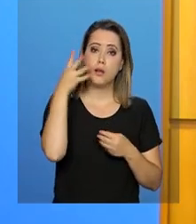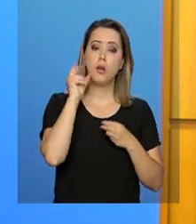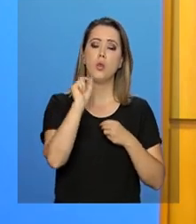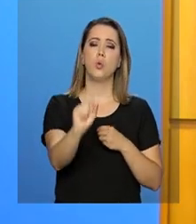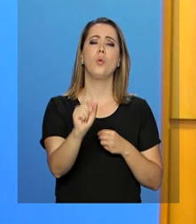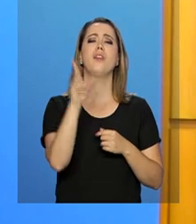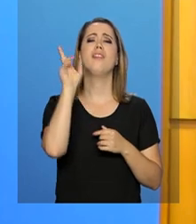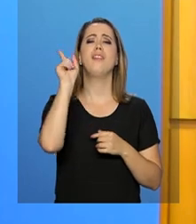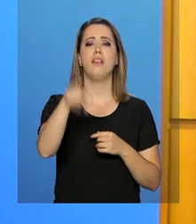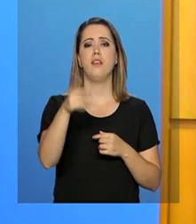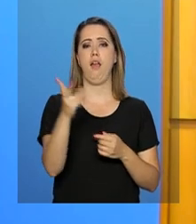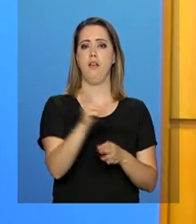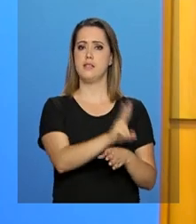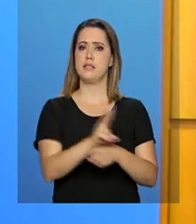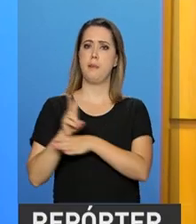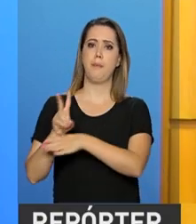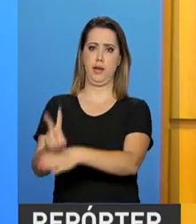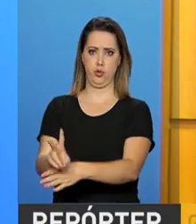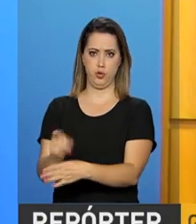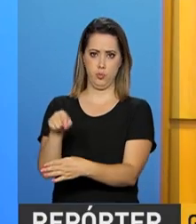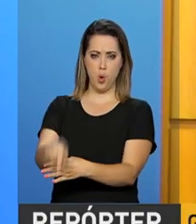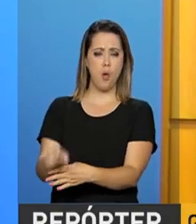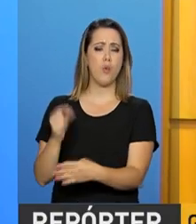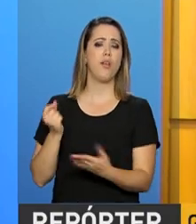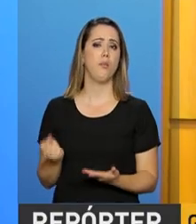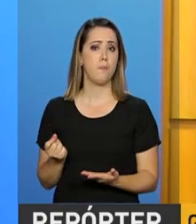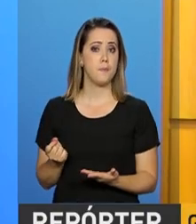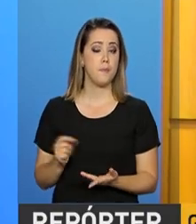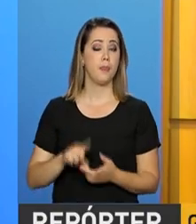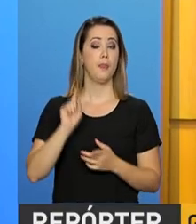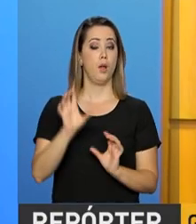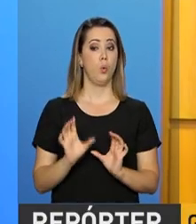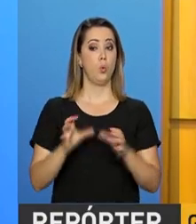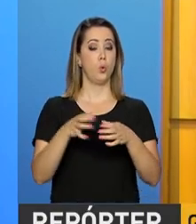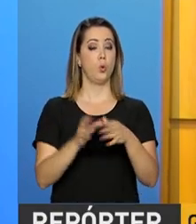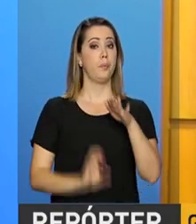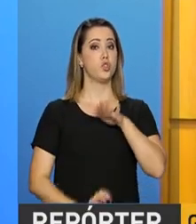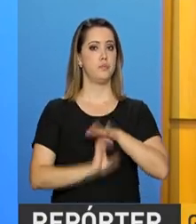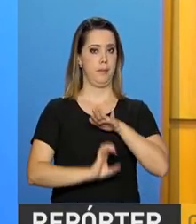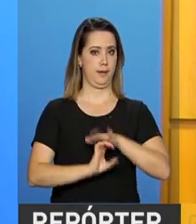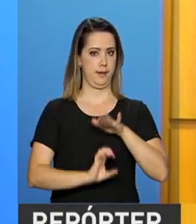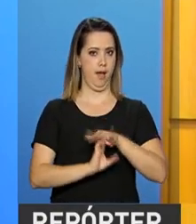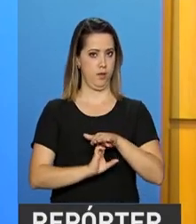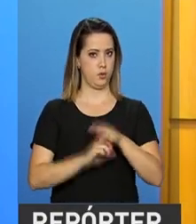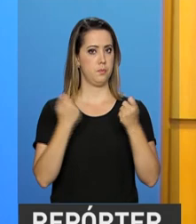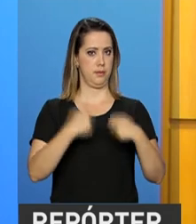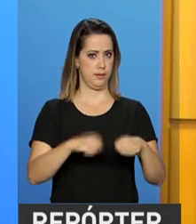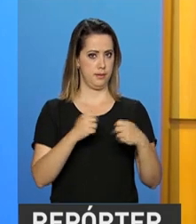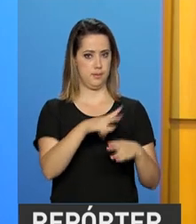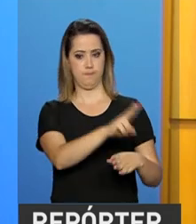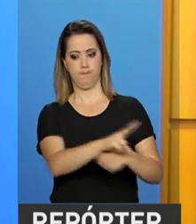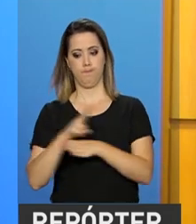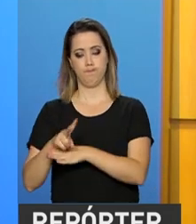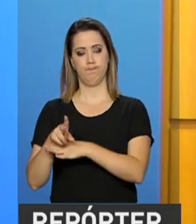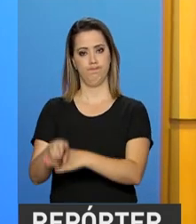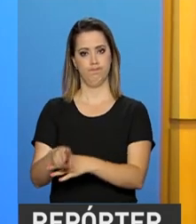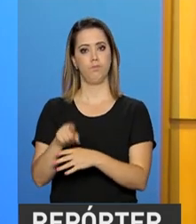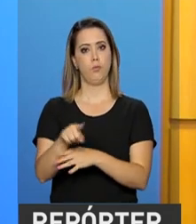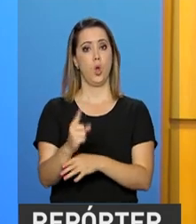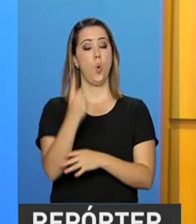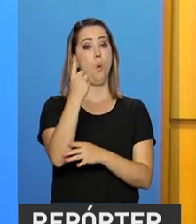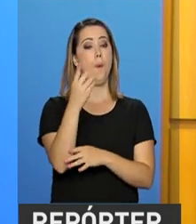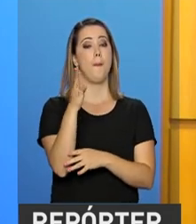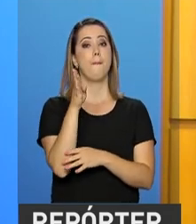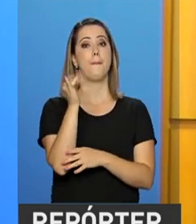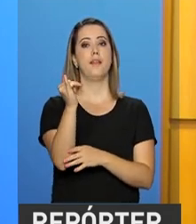essa linha de financiamento ela como disse é destinada ao setor Empresarial segunda parte R bilhão Mea a